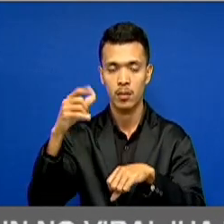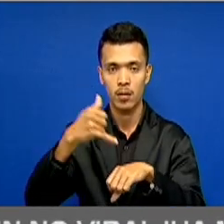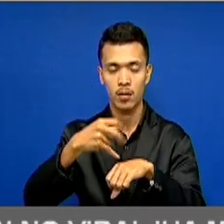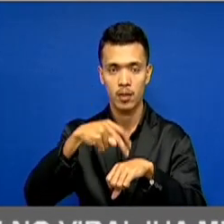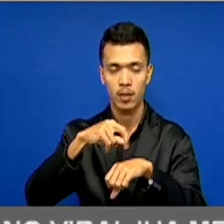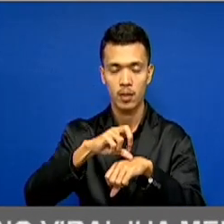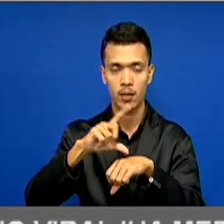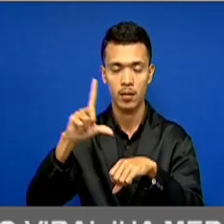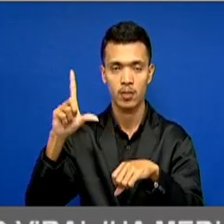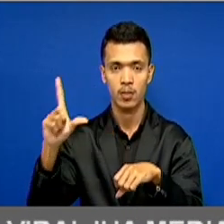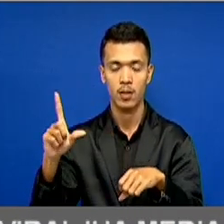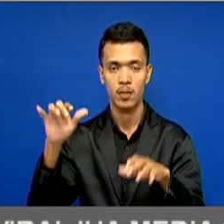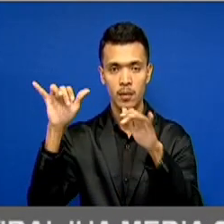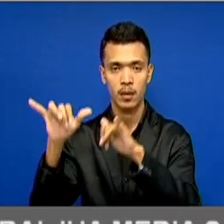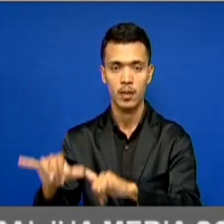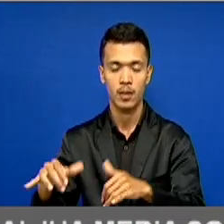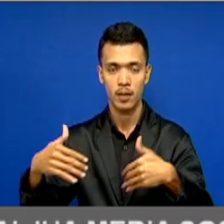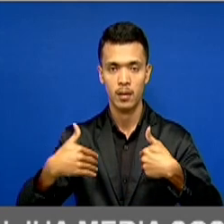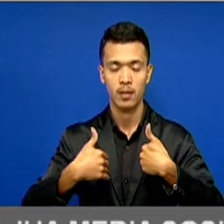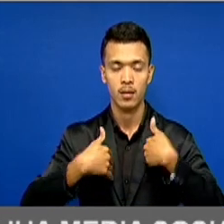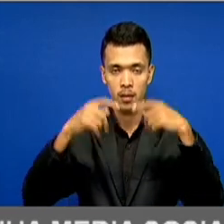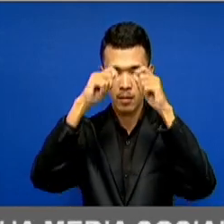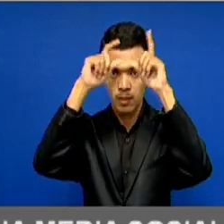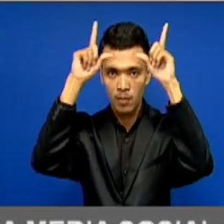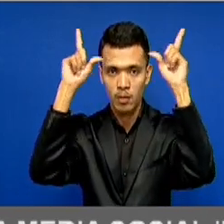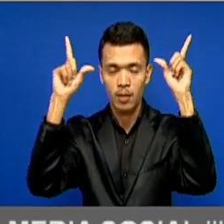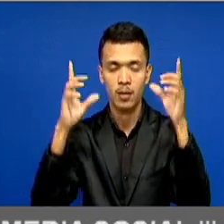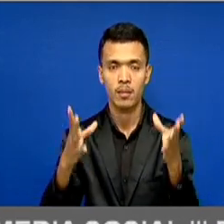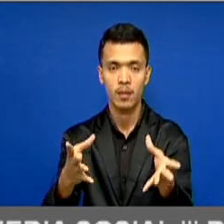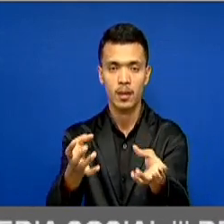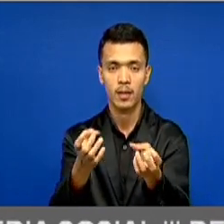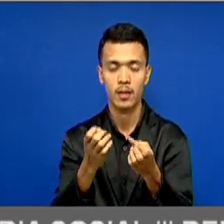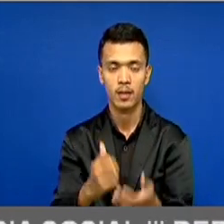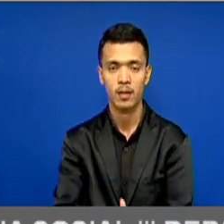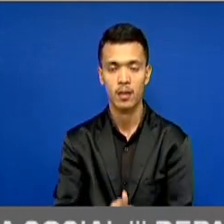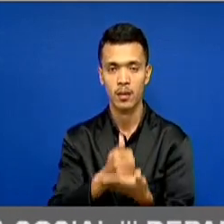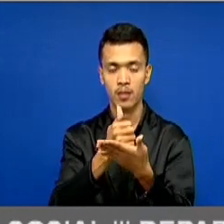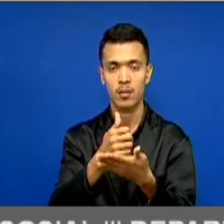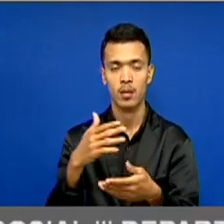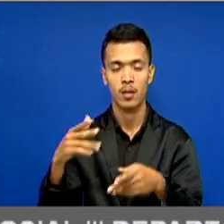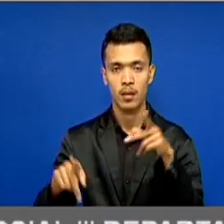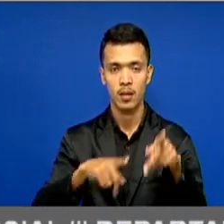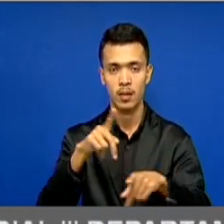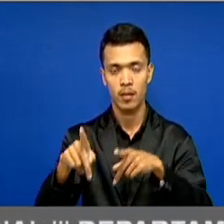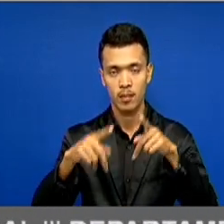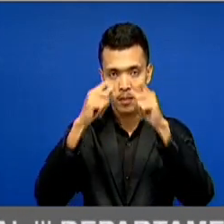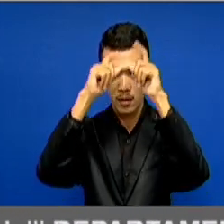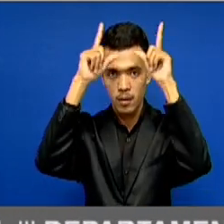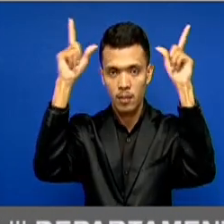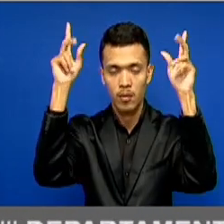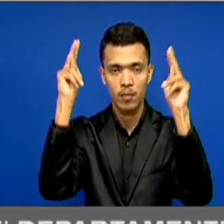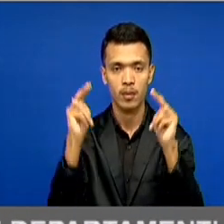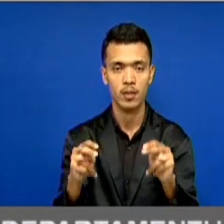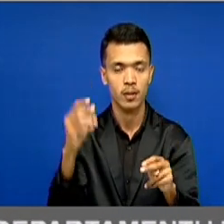internacional, nebe Macaela e Timor. Se a cara capoe Timor 1, precisa ideia